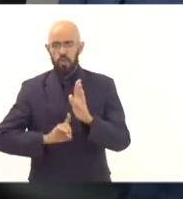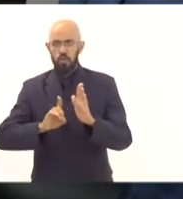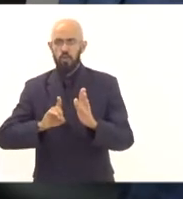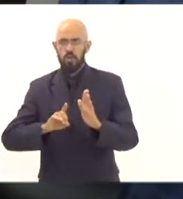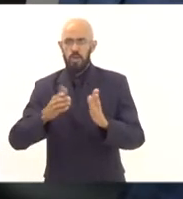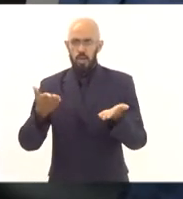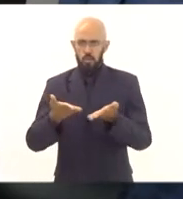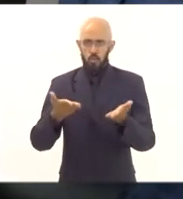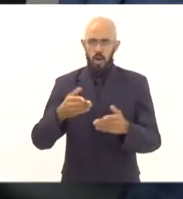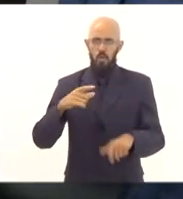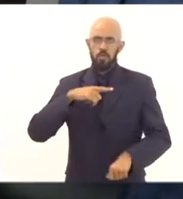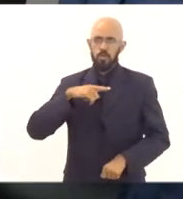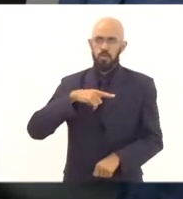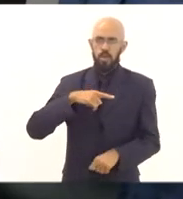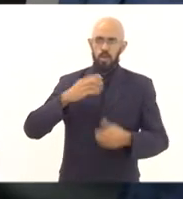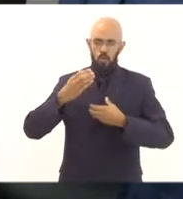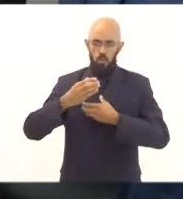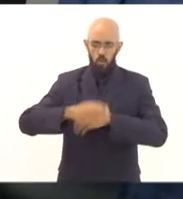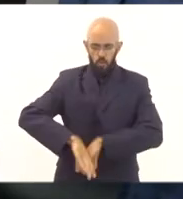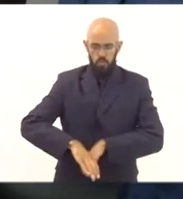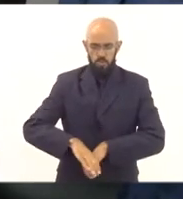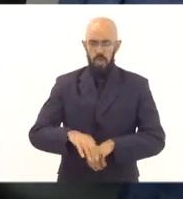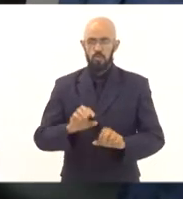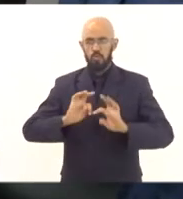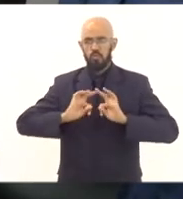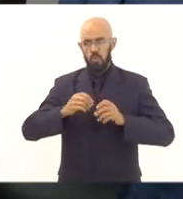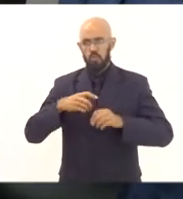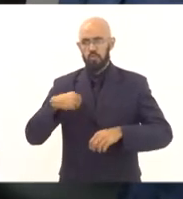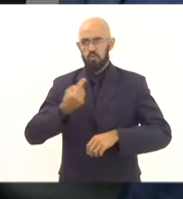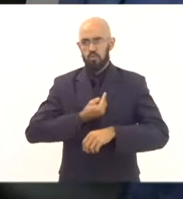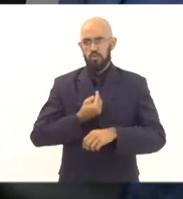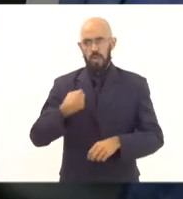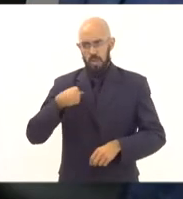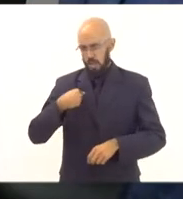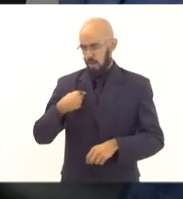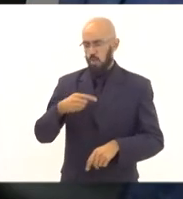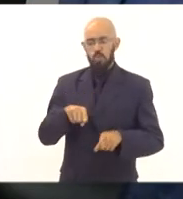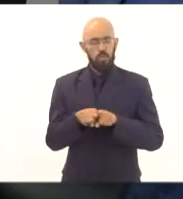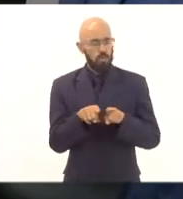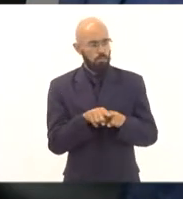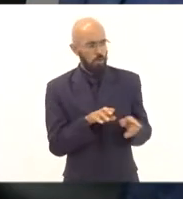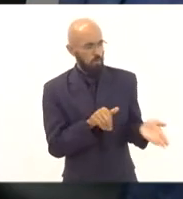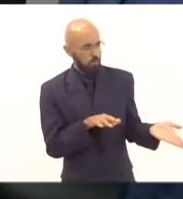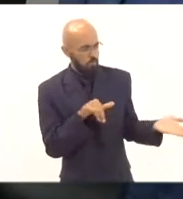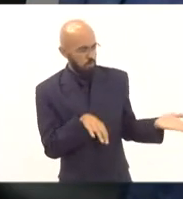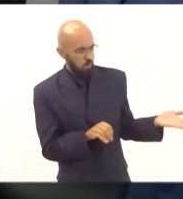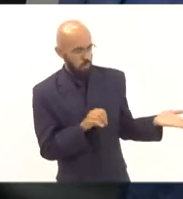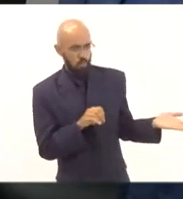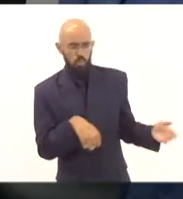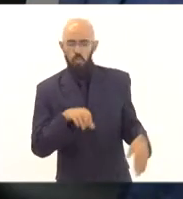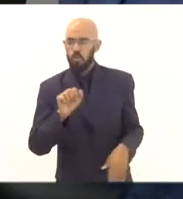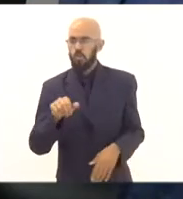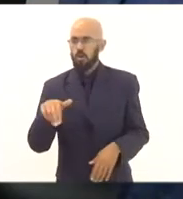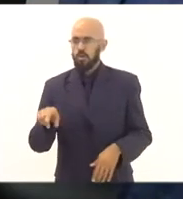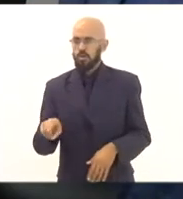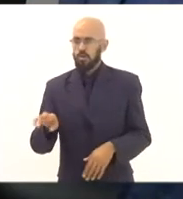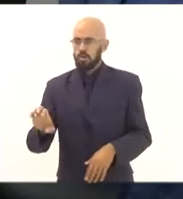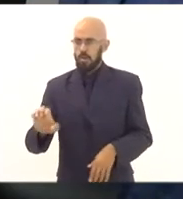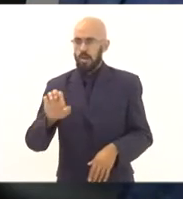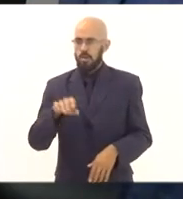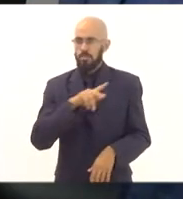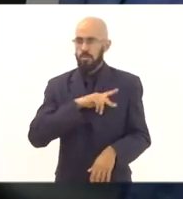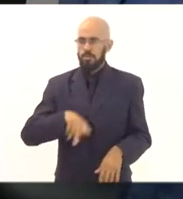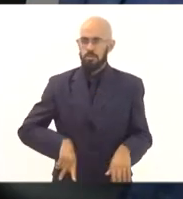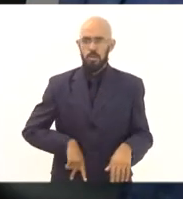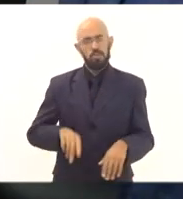exclusivamente de conquistado de Carrera todos nós do eu conto Bruno Presidente André Todos nós somos estamos